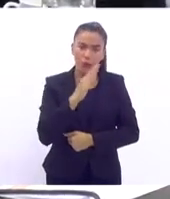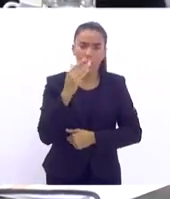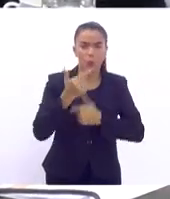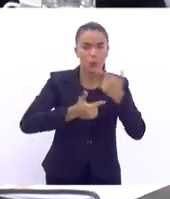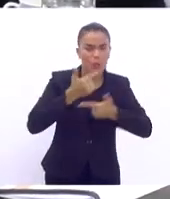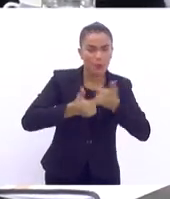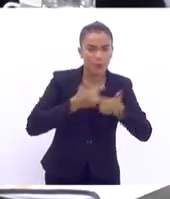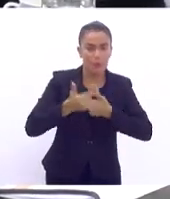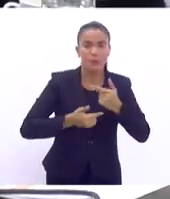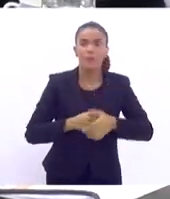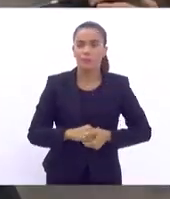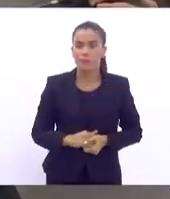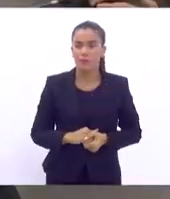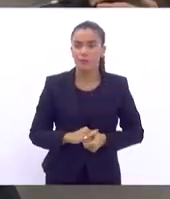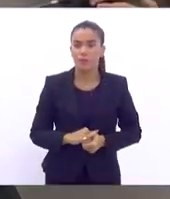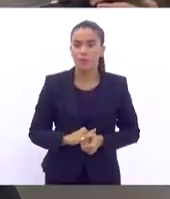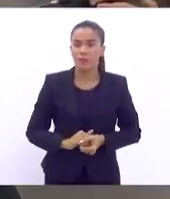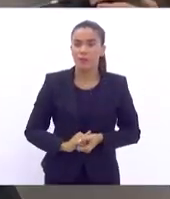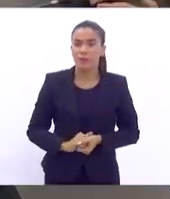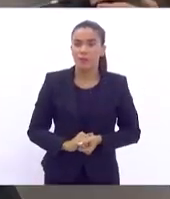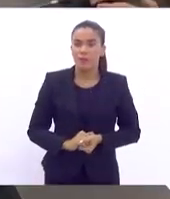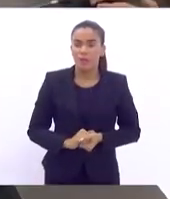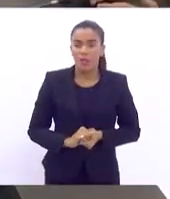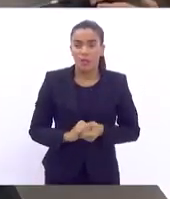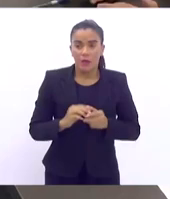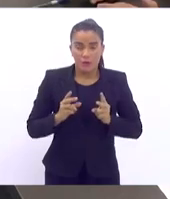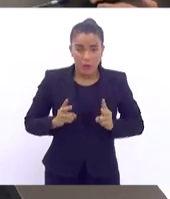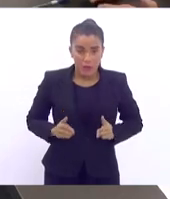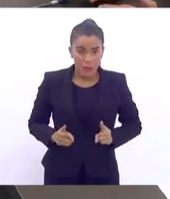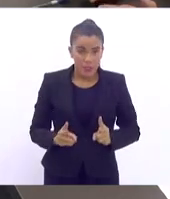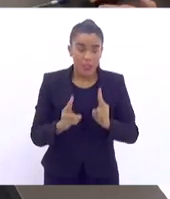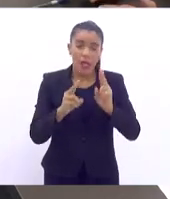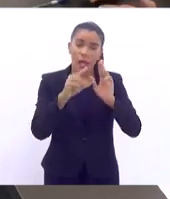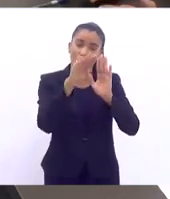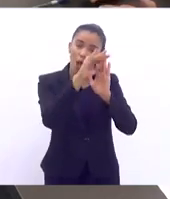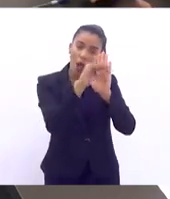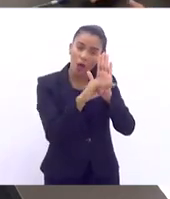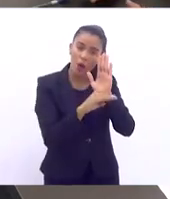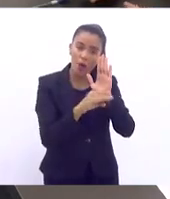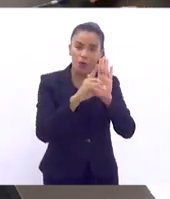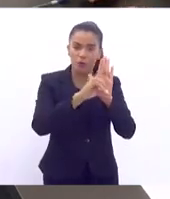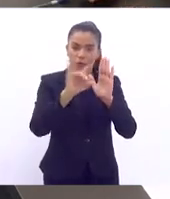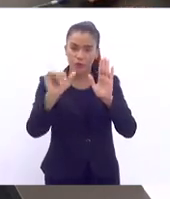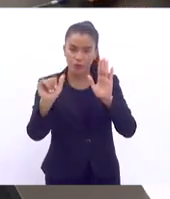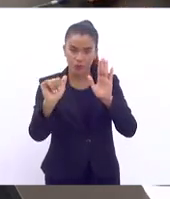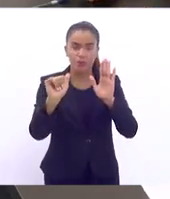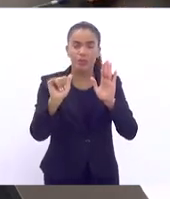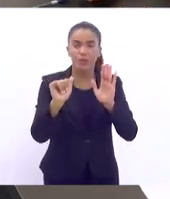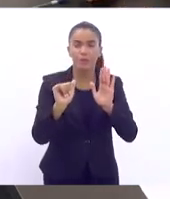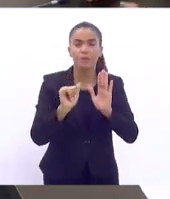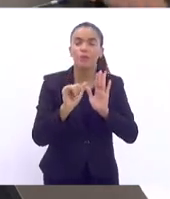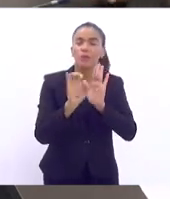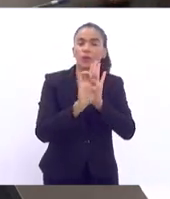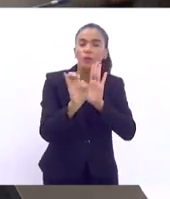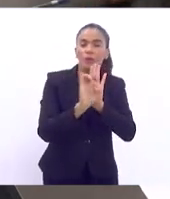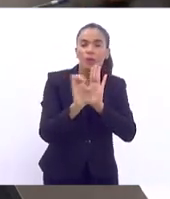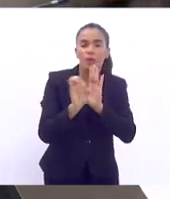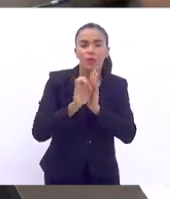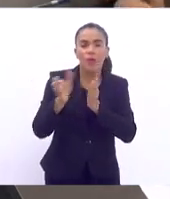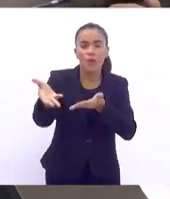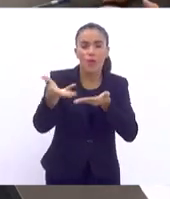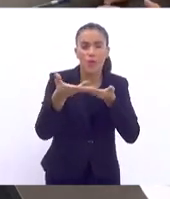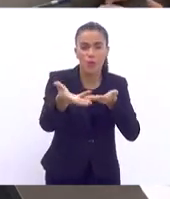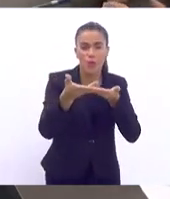trabalhos vamos iniciar a ordem do dia da do edital de convocação da região